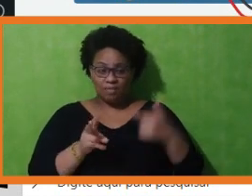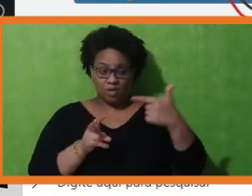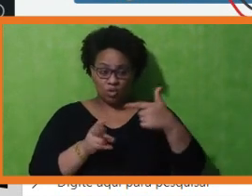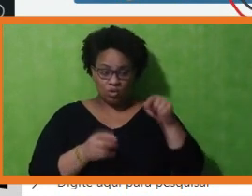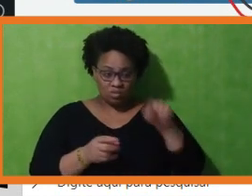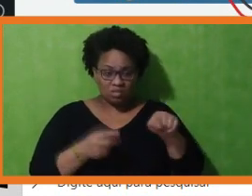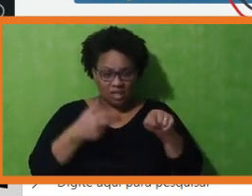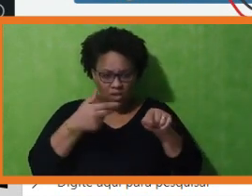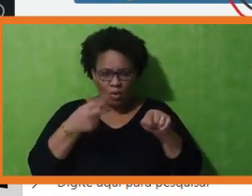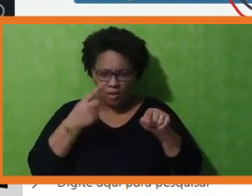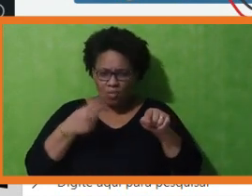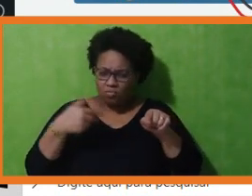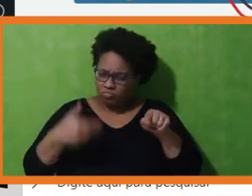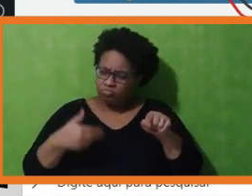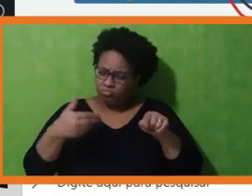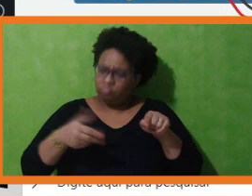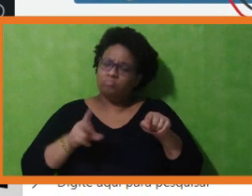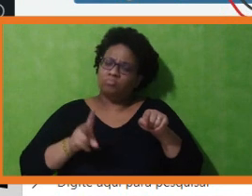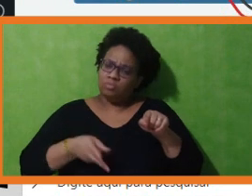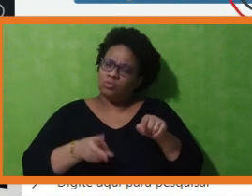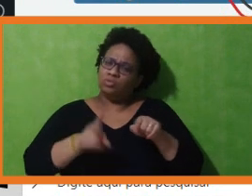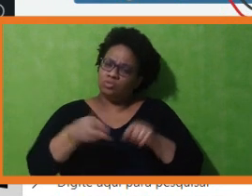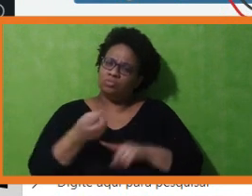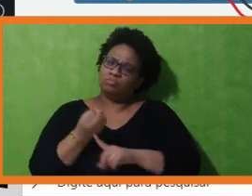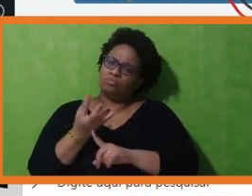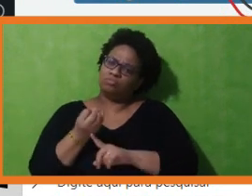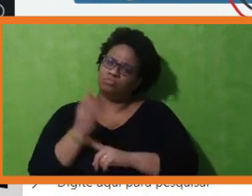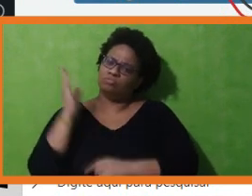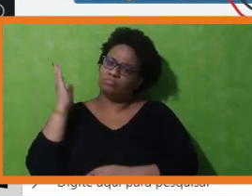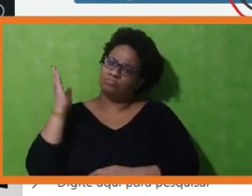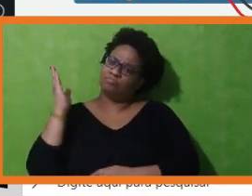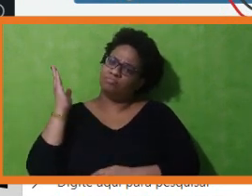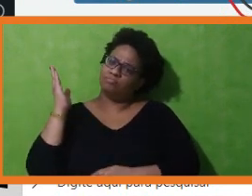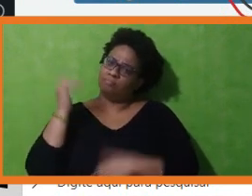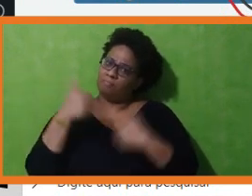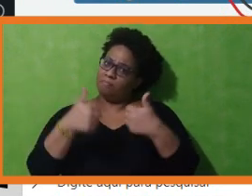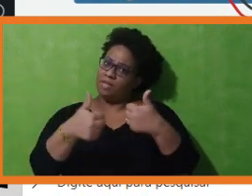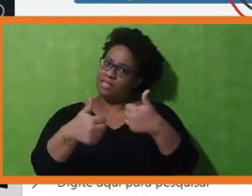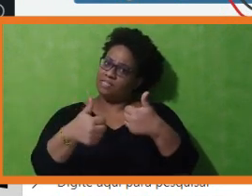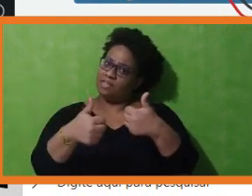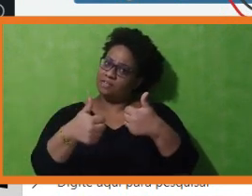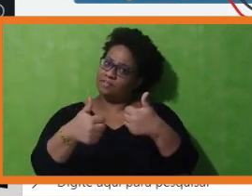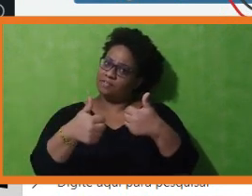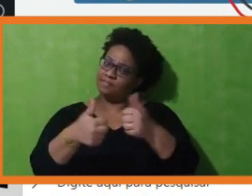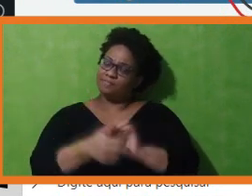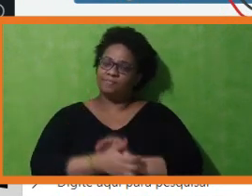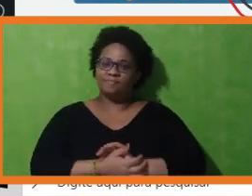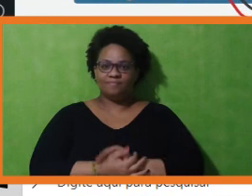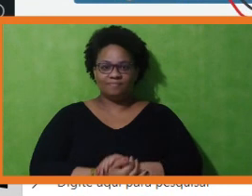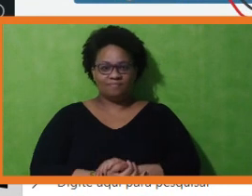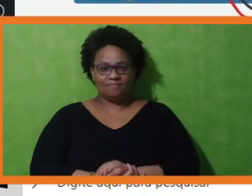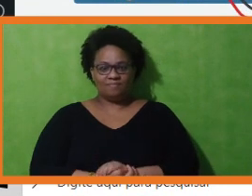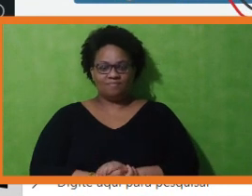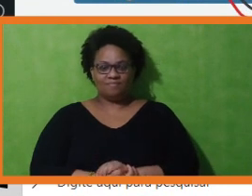do botão 2 continua sendo igual a 1, isso aqui continua acontecendo. Beleza?